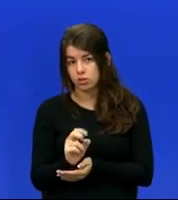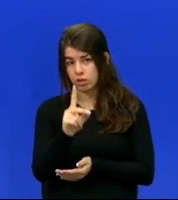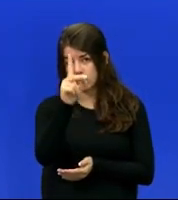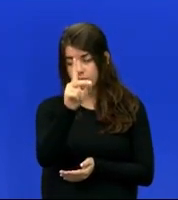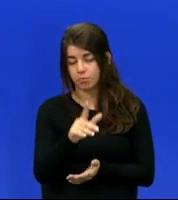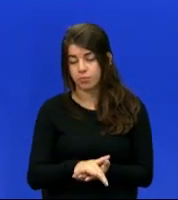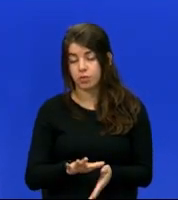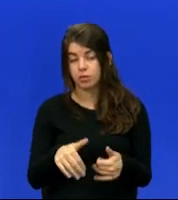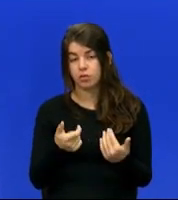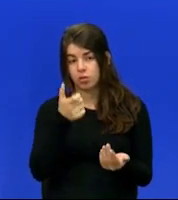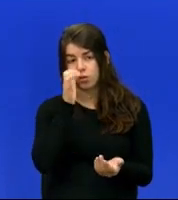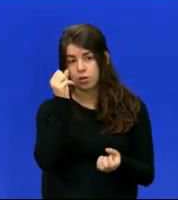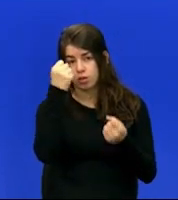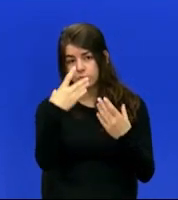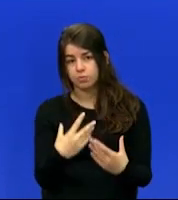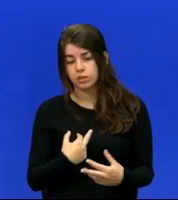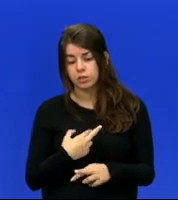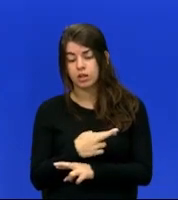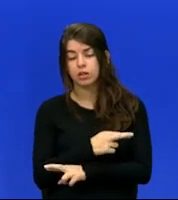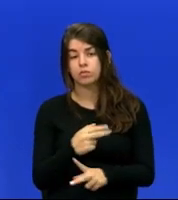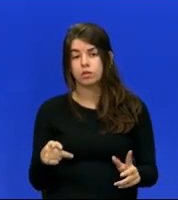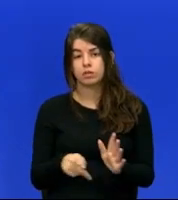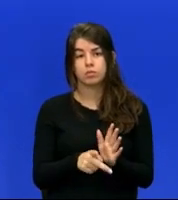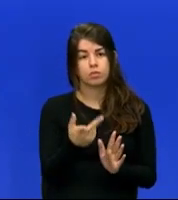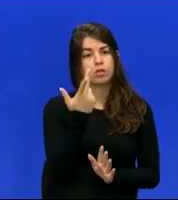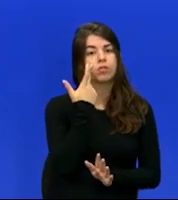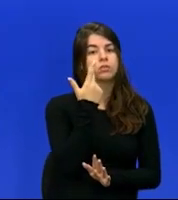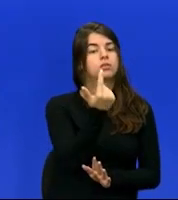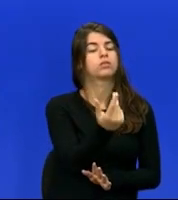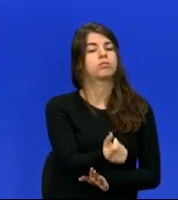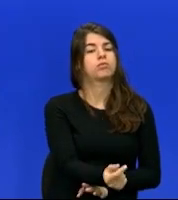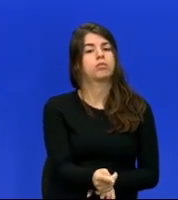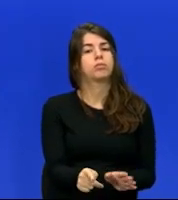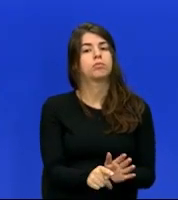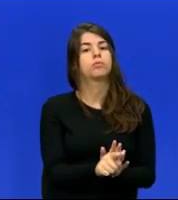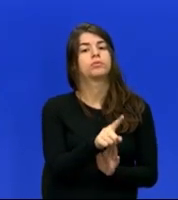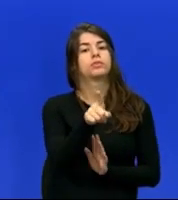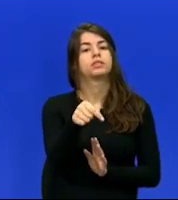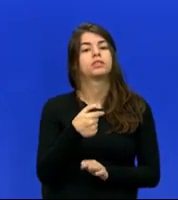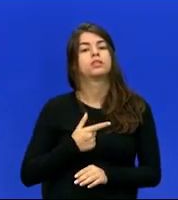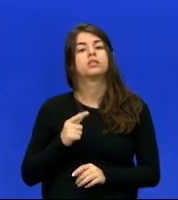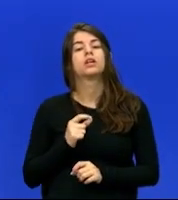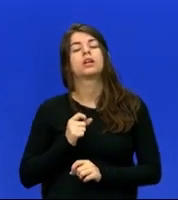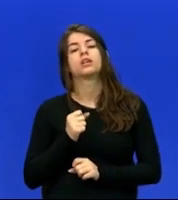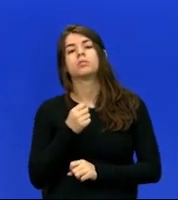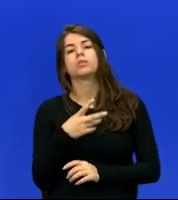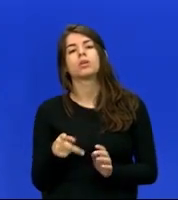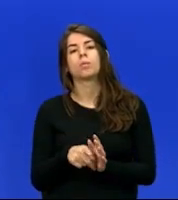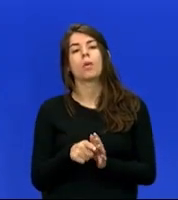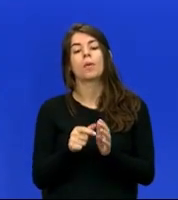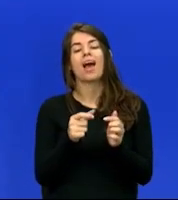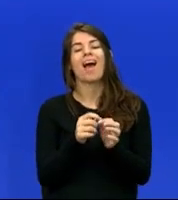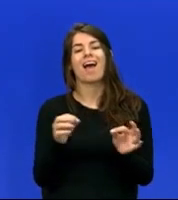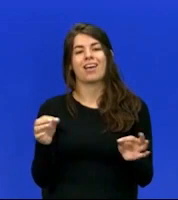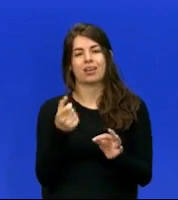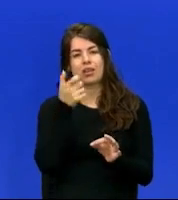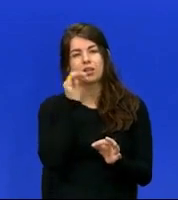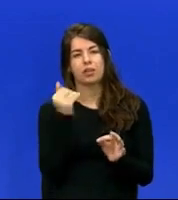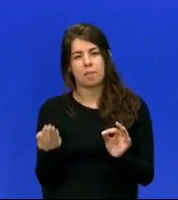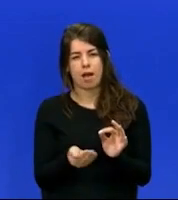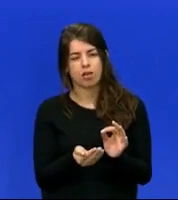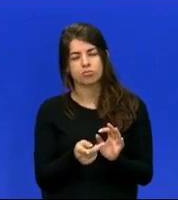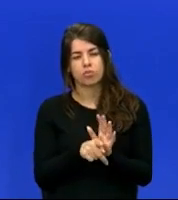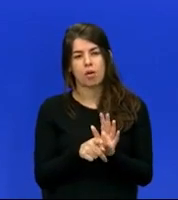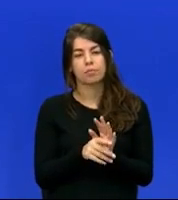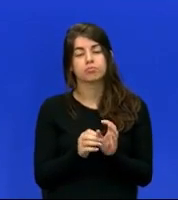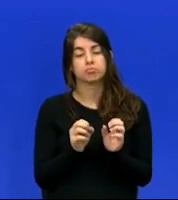Então, nesse caso, a diferença dessa normal é que é onde você vai estar relacionando essas áreas. Muito bem.